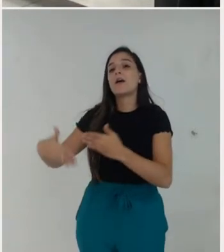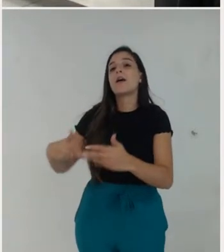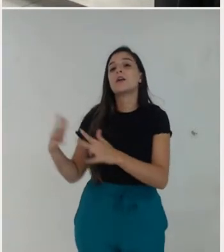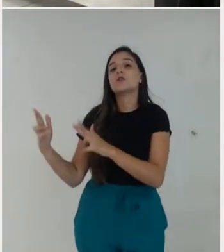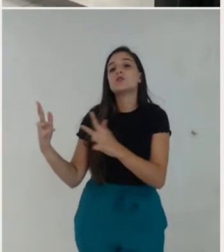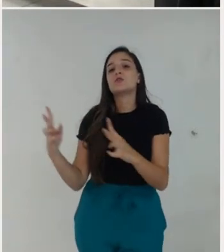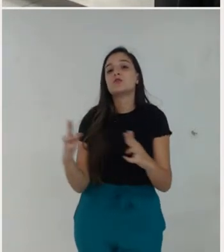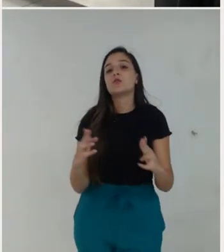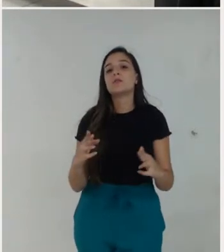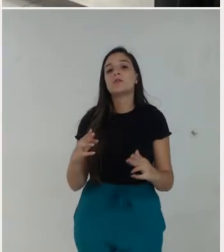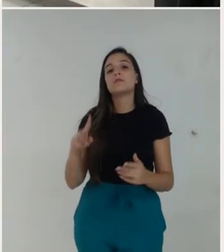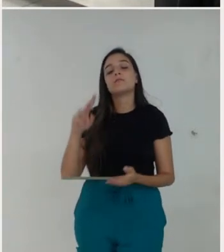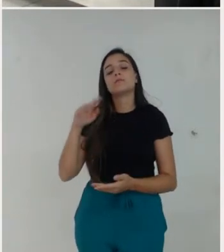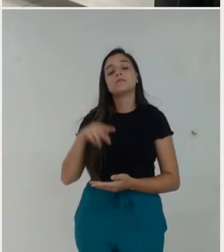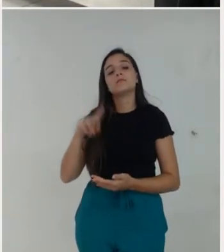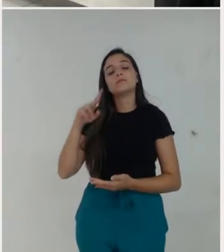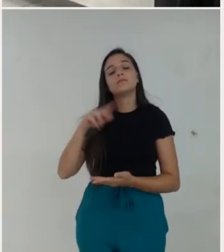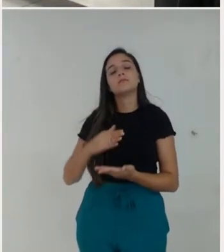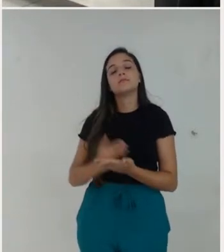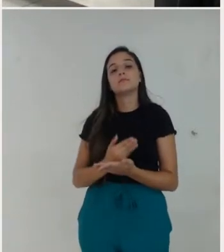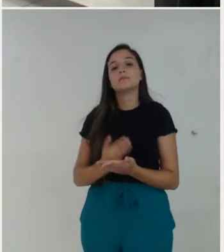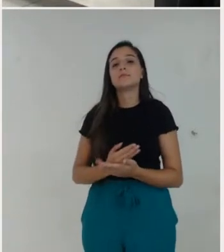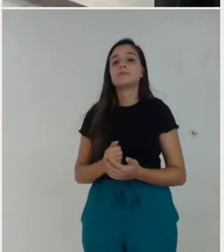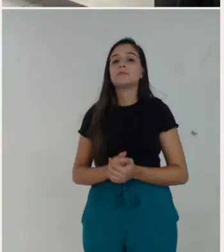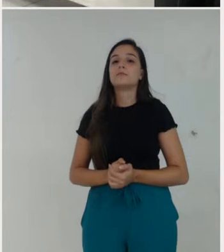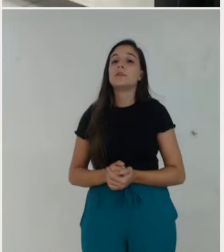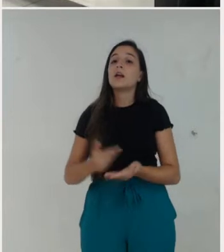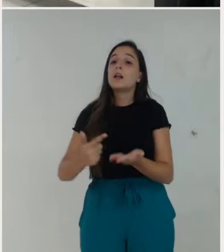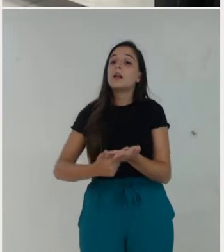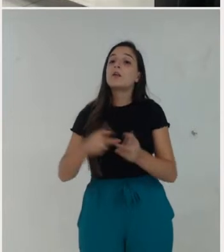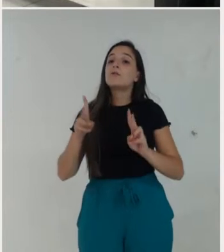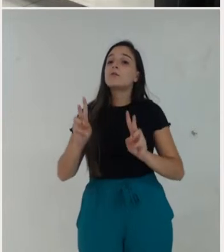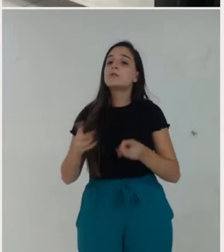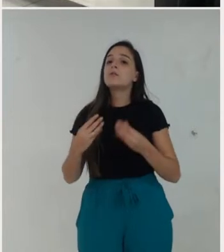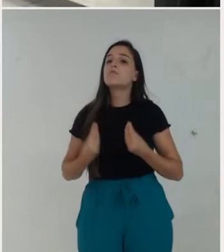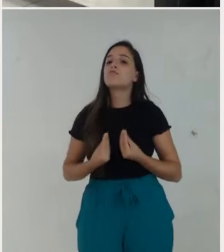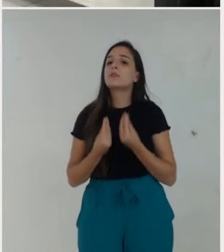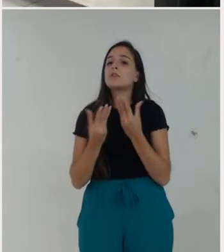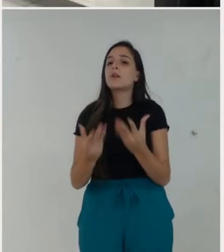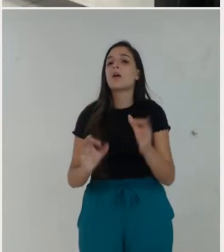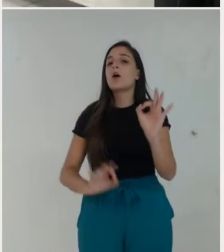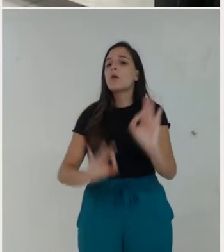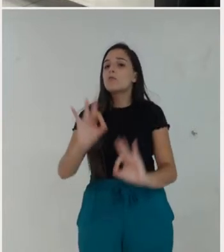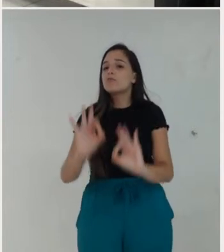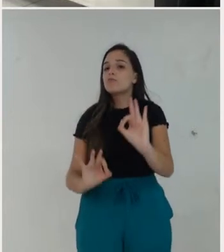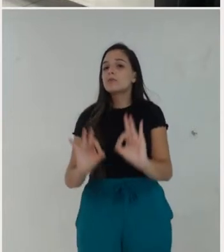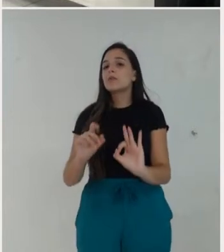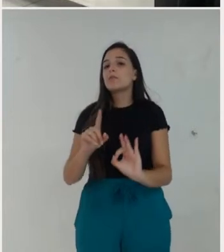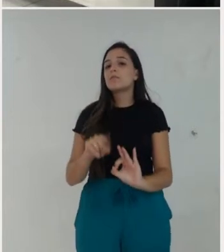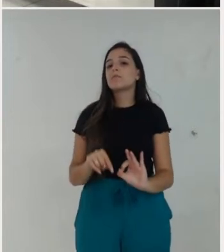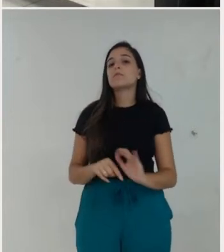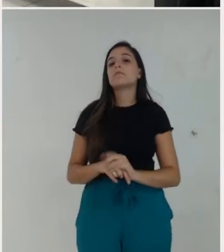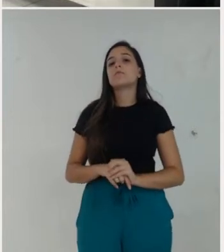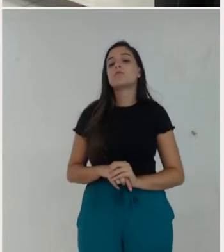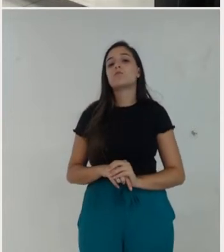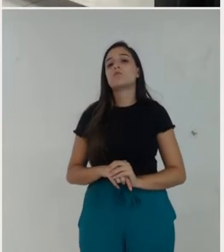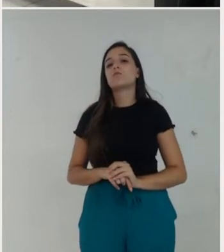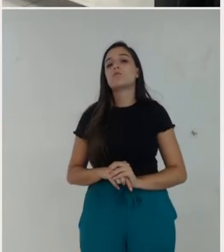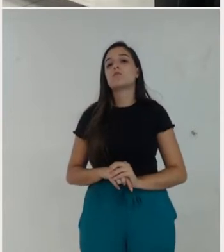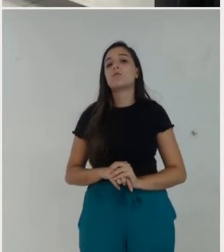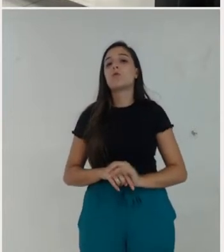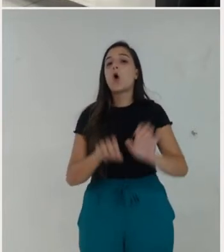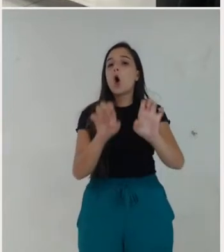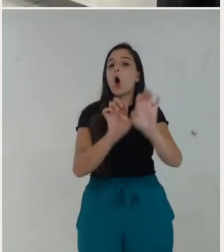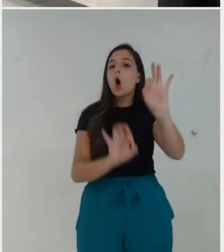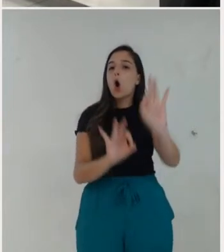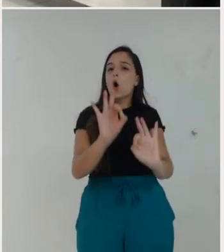seguinte: o livro sempre visou instaurar uma ordem, fosse a ordem de sua decifração, a ordem no interior da